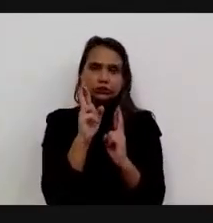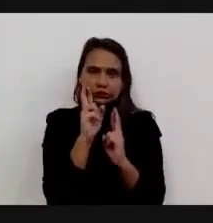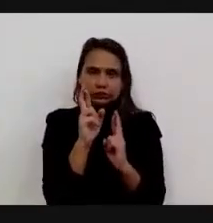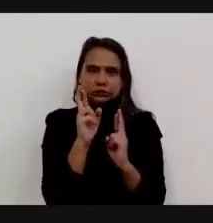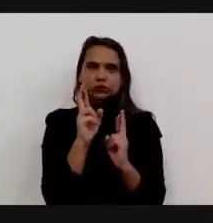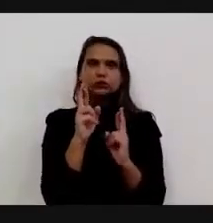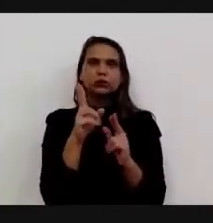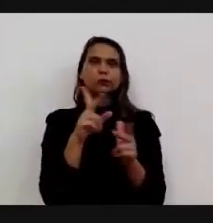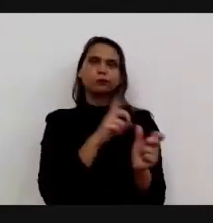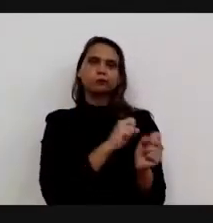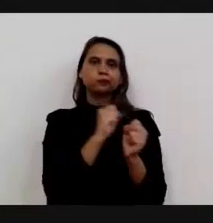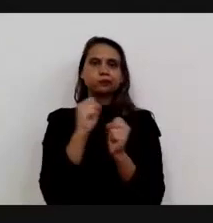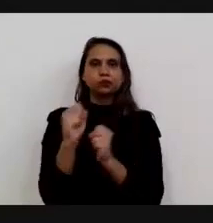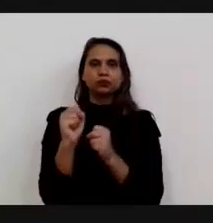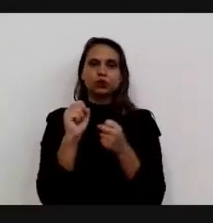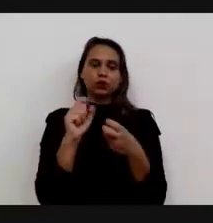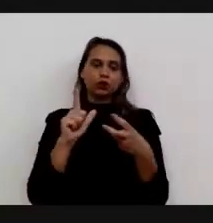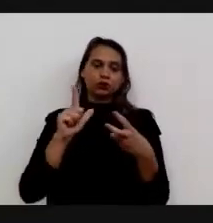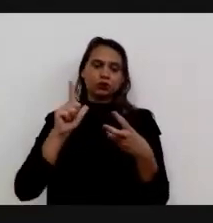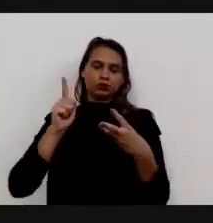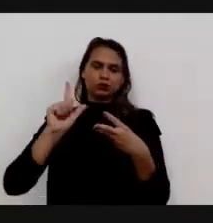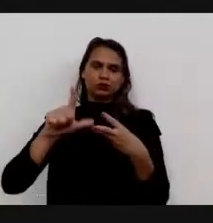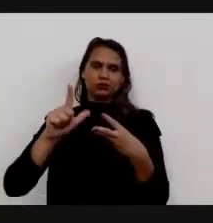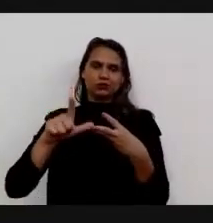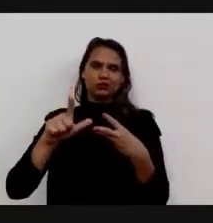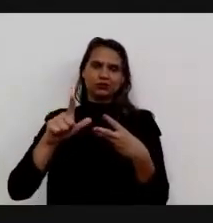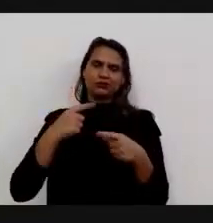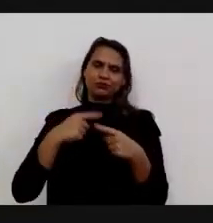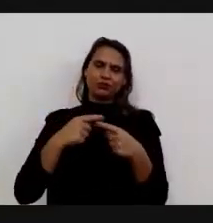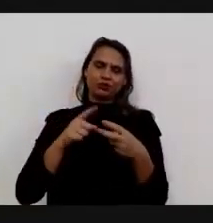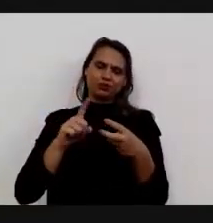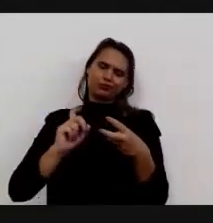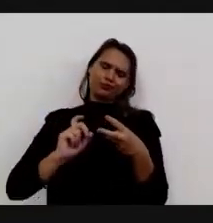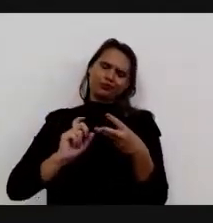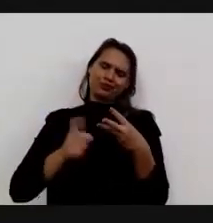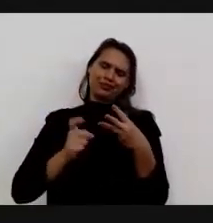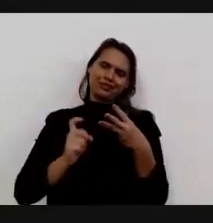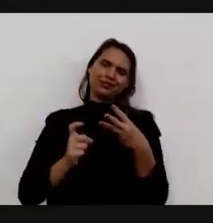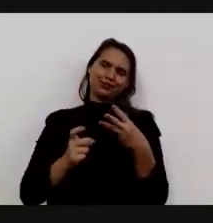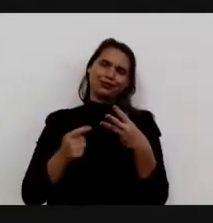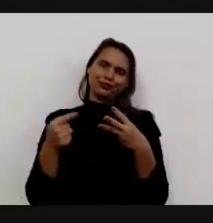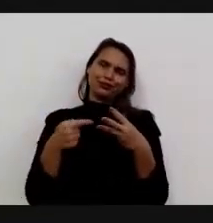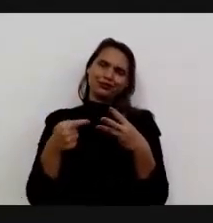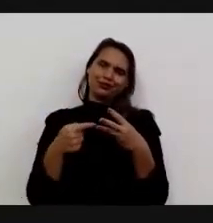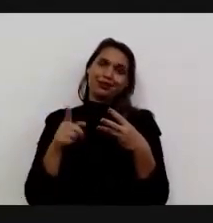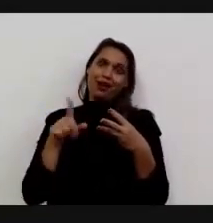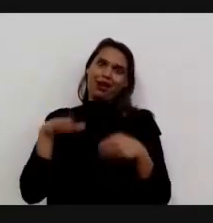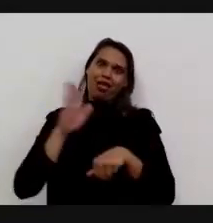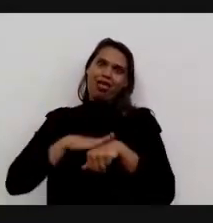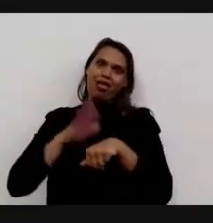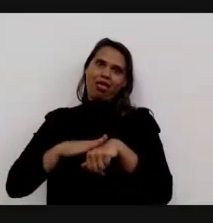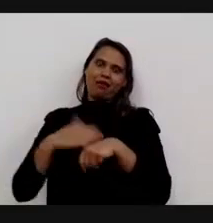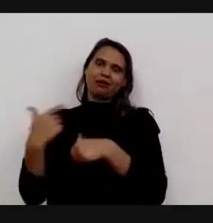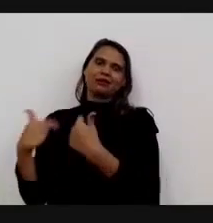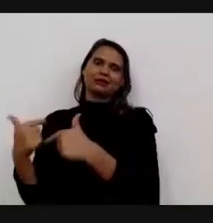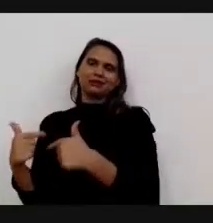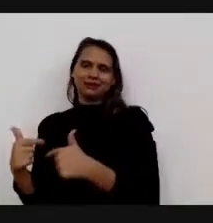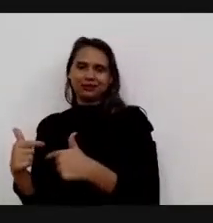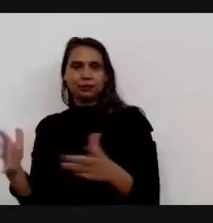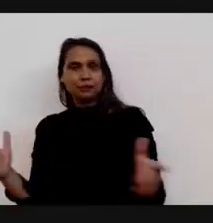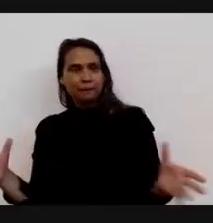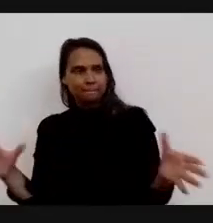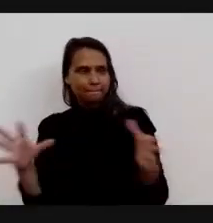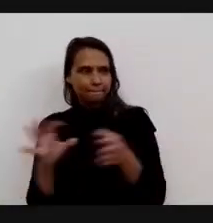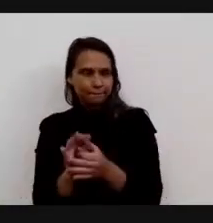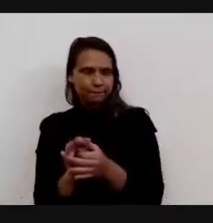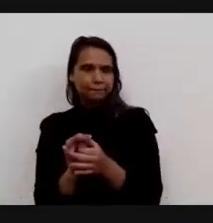Poder Legislativo, não digo se apoderar, até porque quem toca é o Executivo e tem a independência dos poderes, mas que são harmônicos e que devem trabalhar